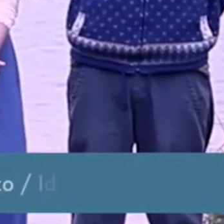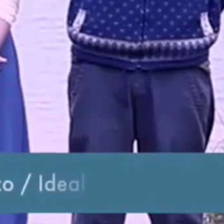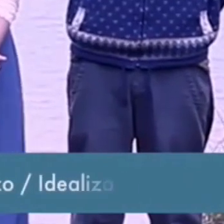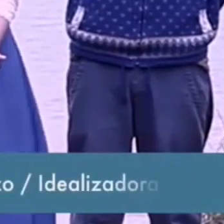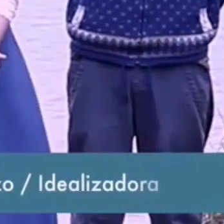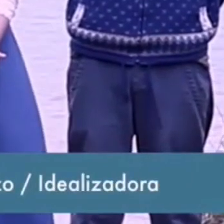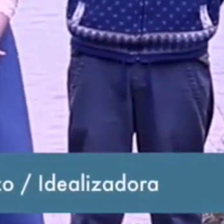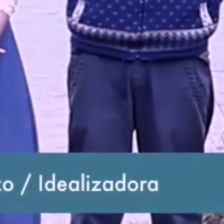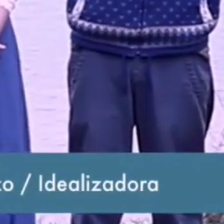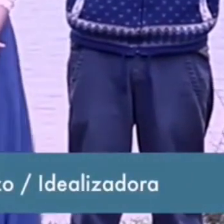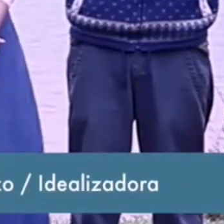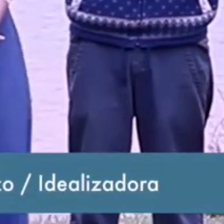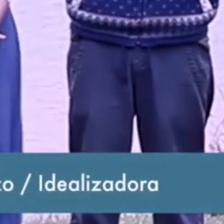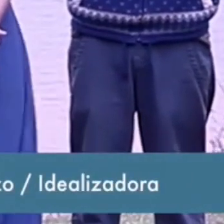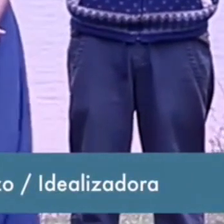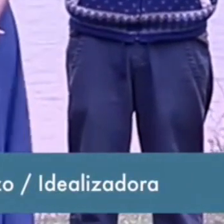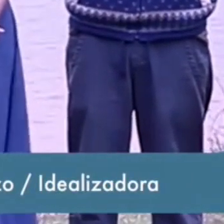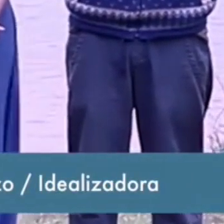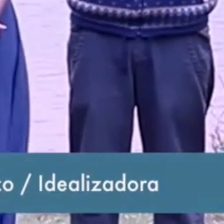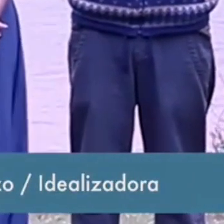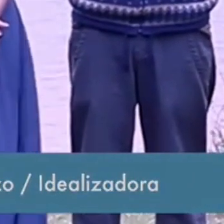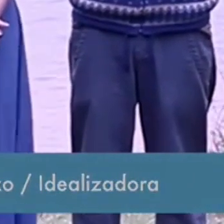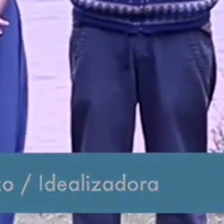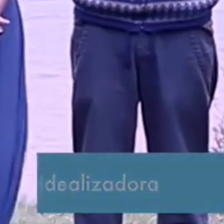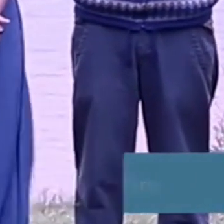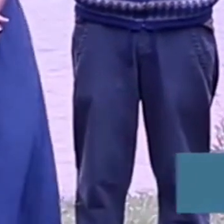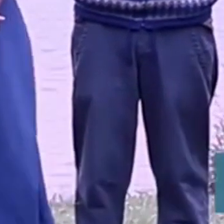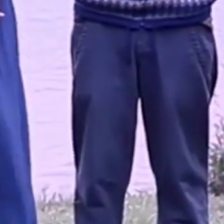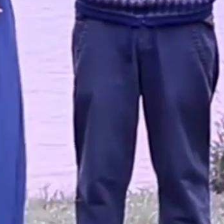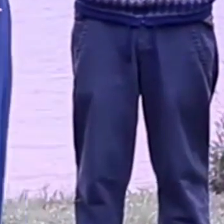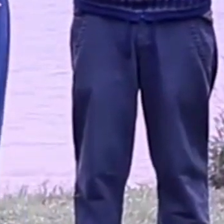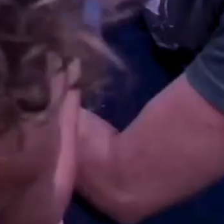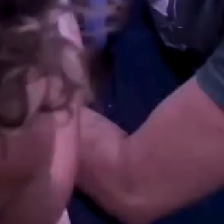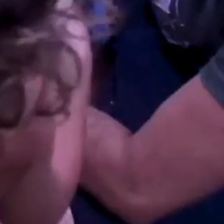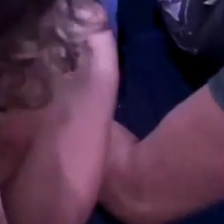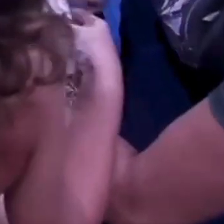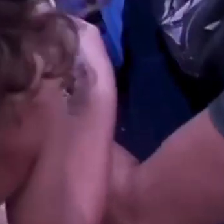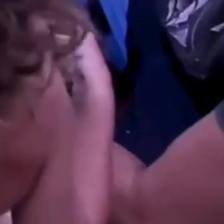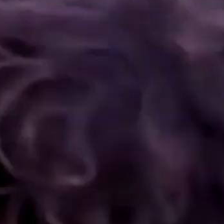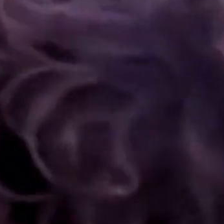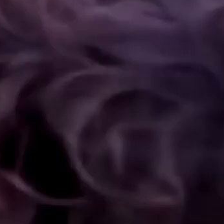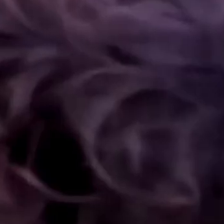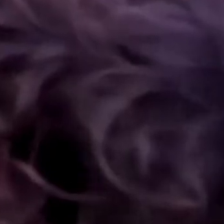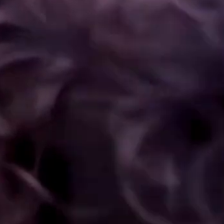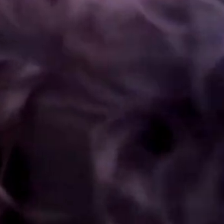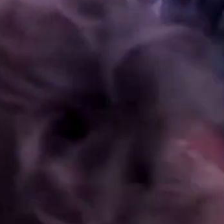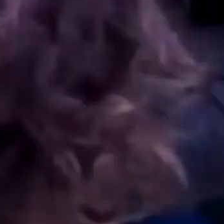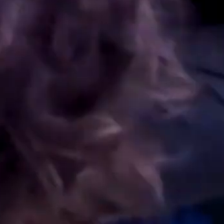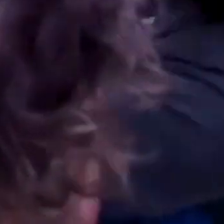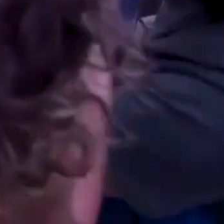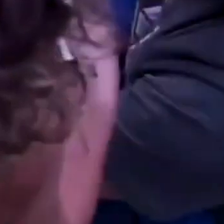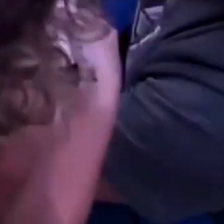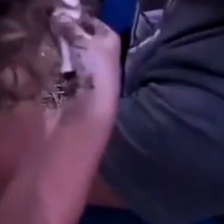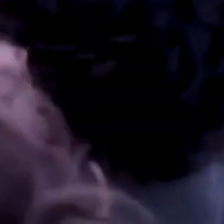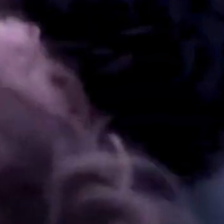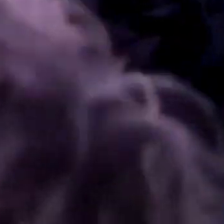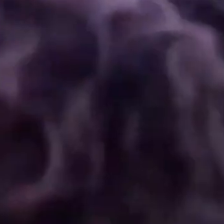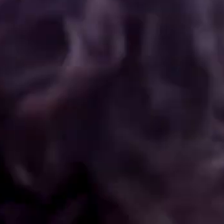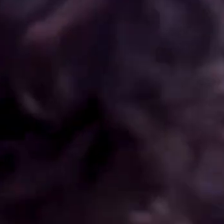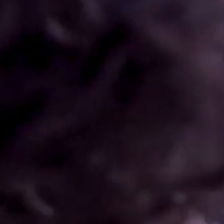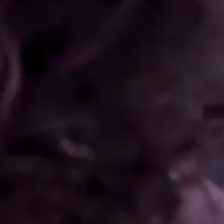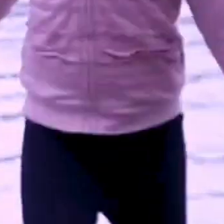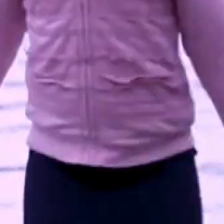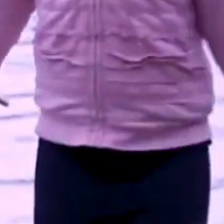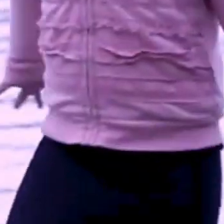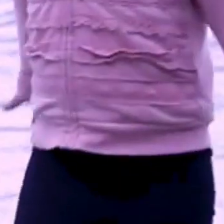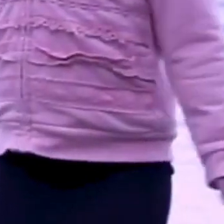uma coisa qualquer, é a coisa mais importante que a gente tem. É o tempo da nossa vida. floresta onde eu possa plantar o que eu